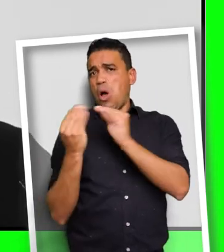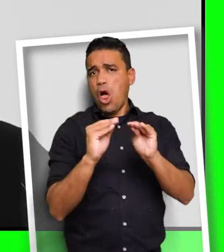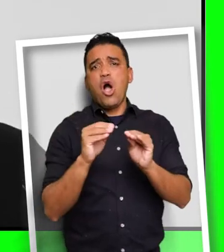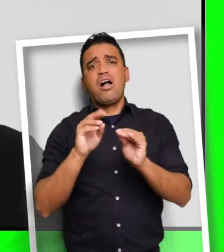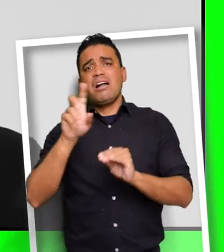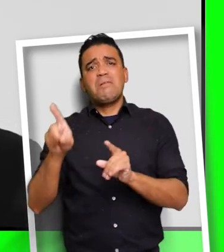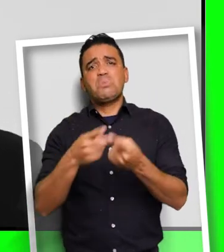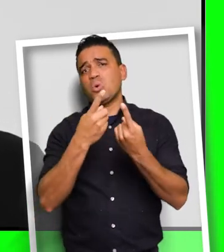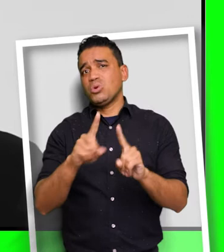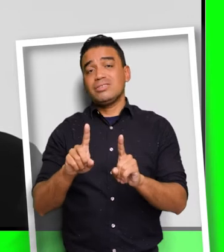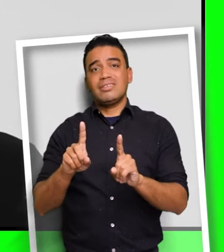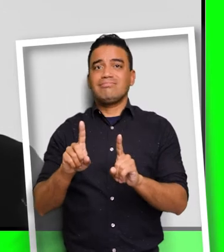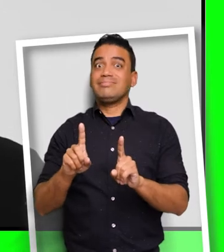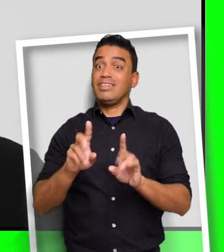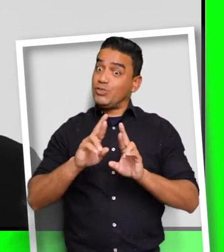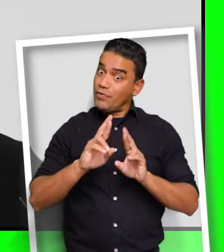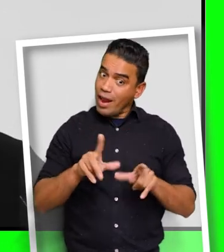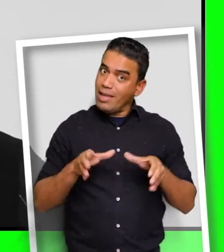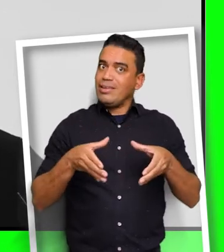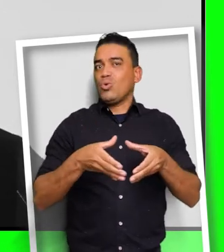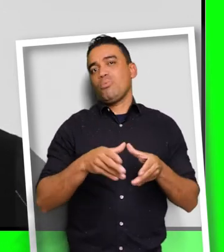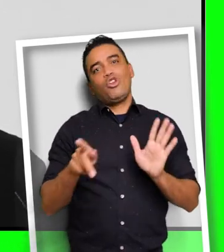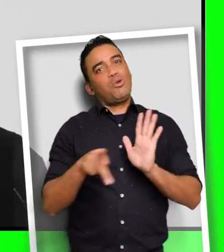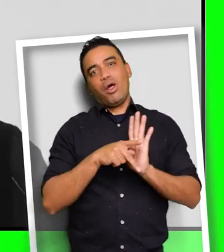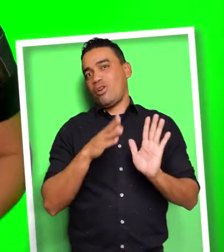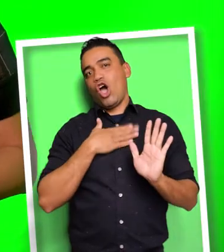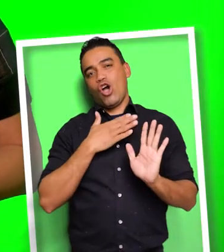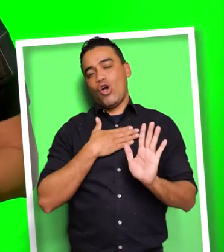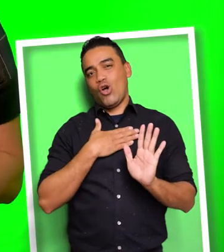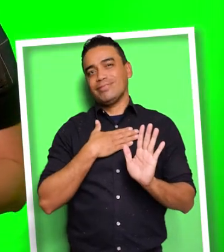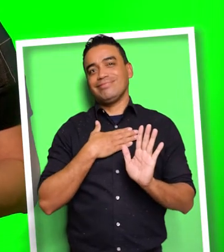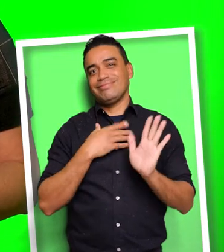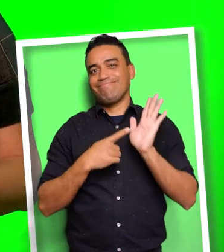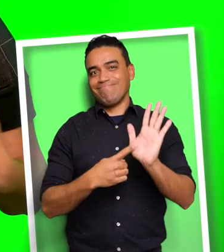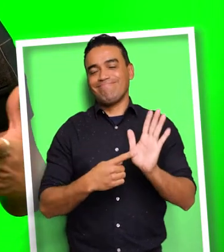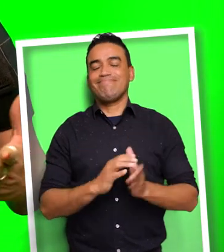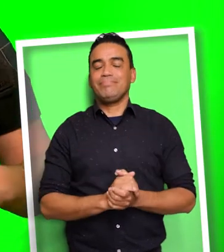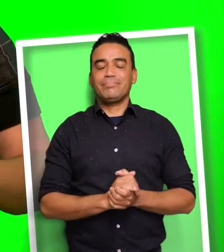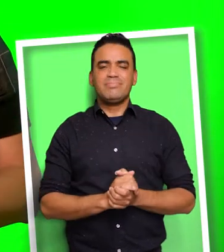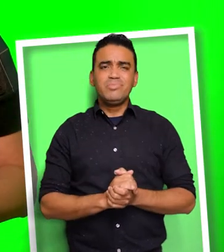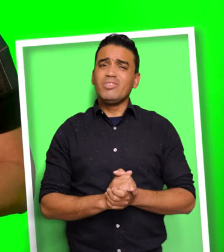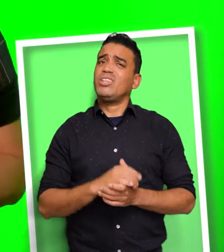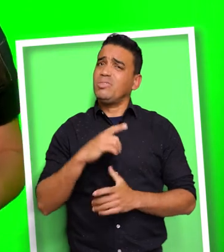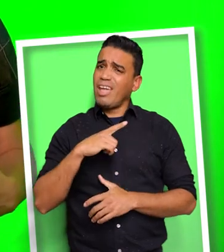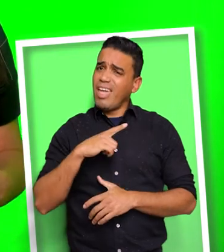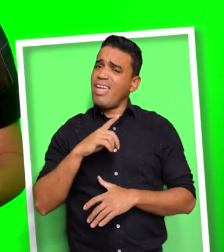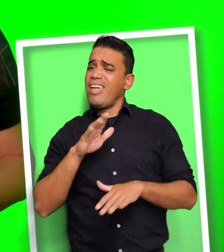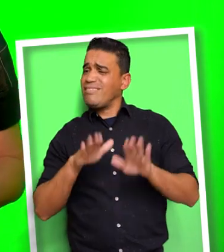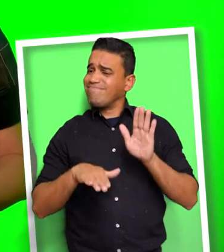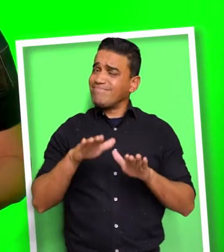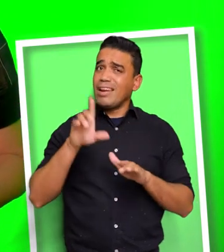É bem diferente do que a gente costuma fazer nos nossos espetáculos. Uma das raras